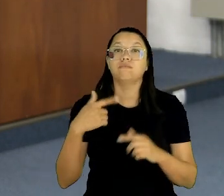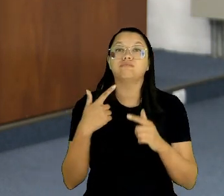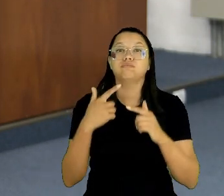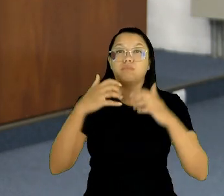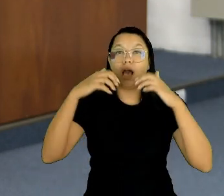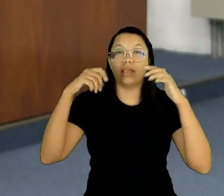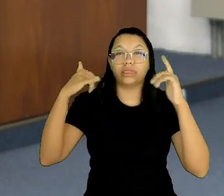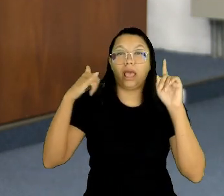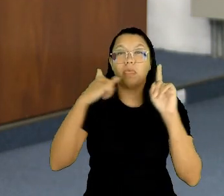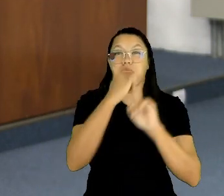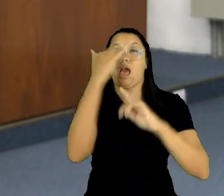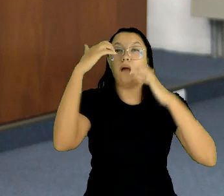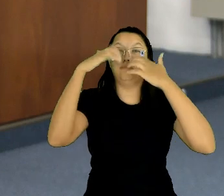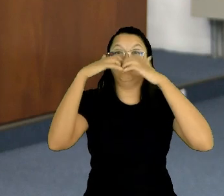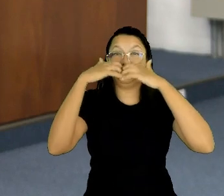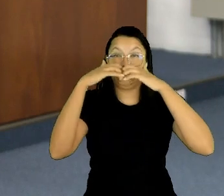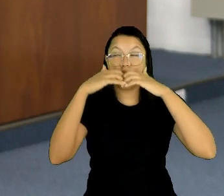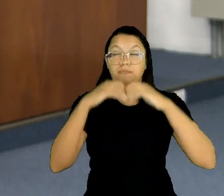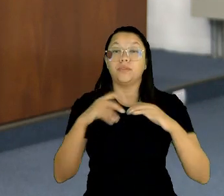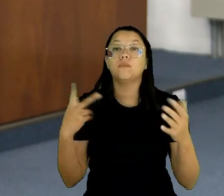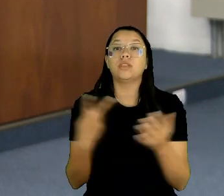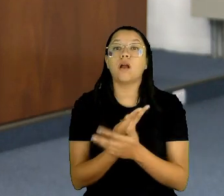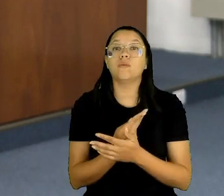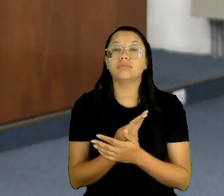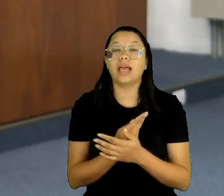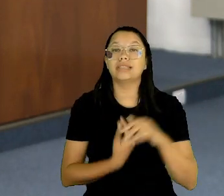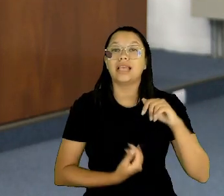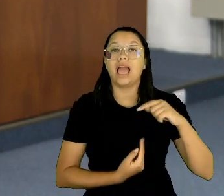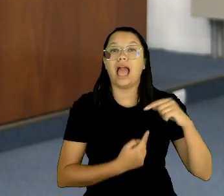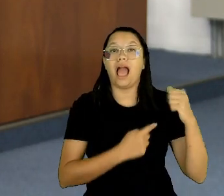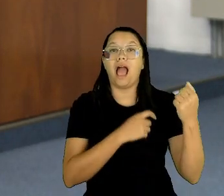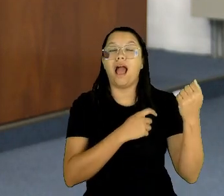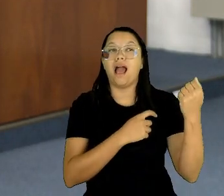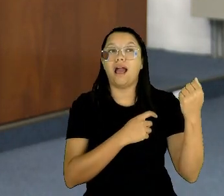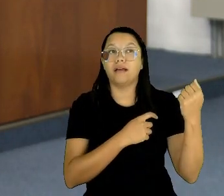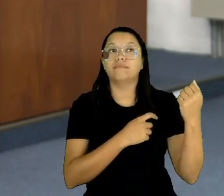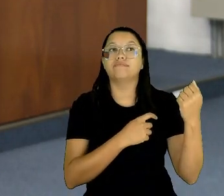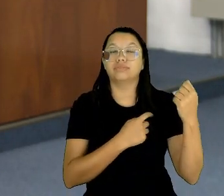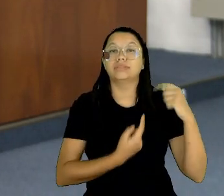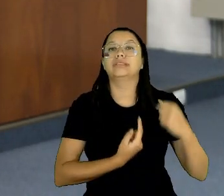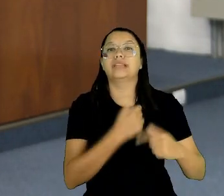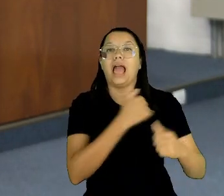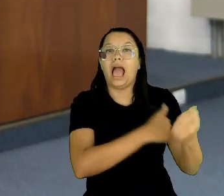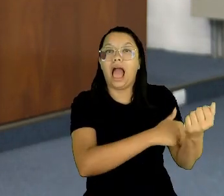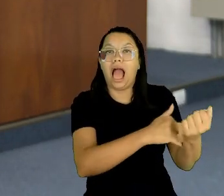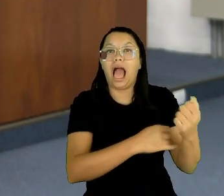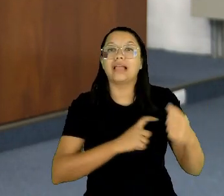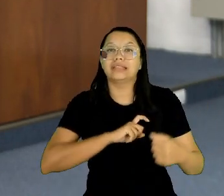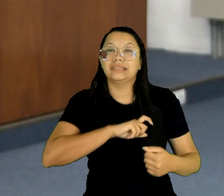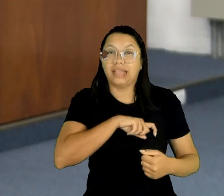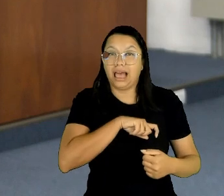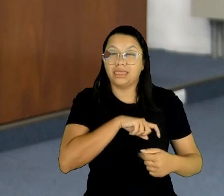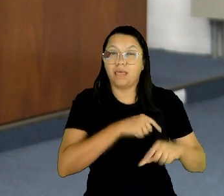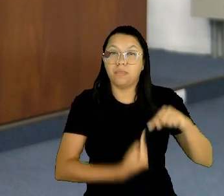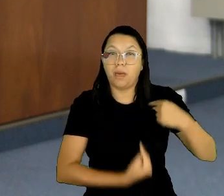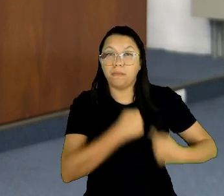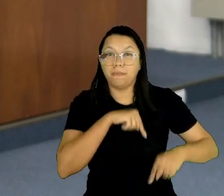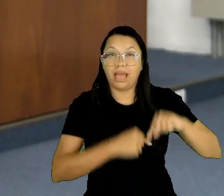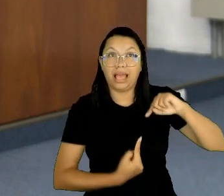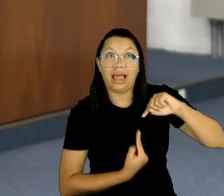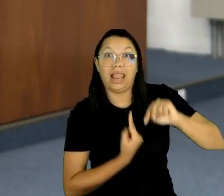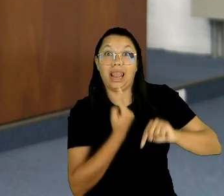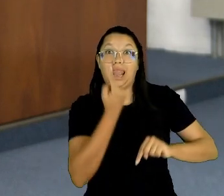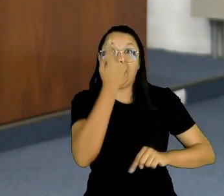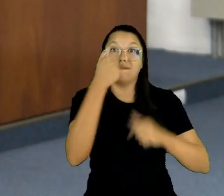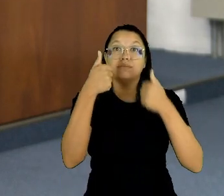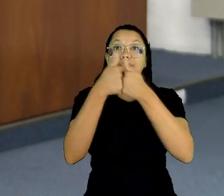né, o AVC, como eu comentei, é quando acontece essa obstrução nas artérias que levam sangue para o cérebro do sistema nervoso central.